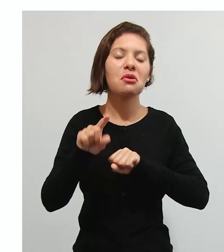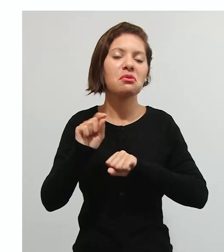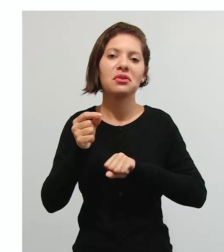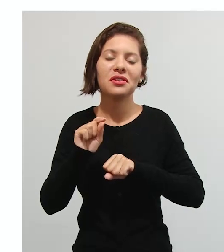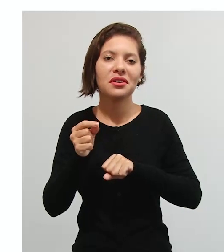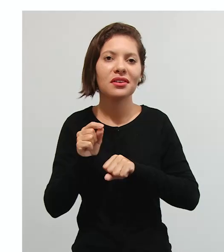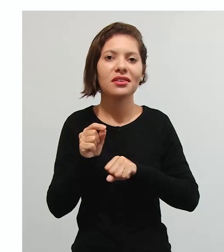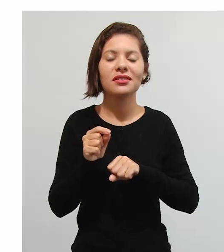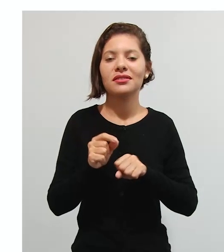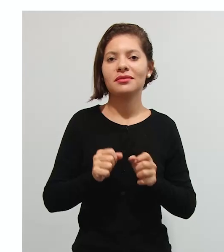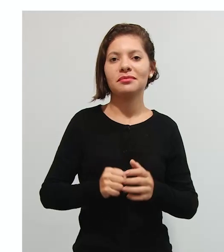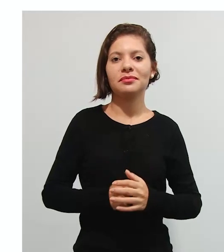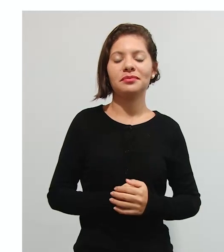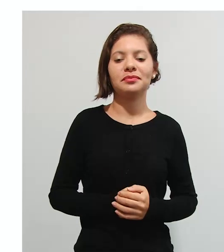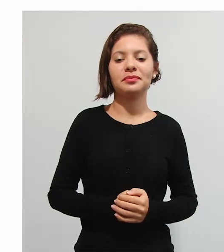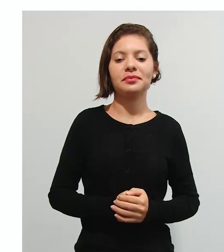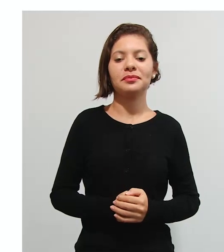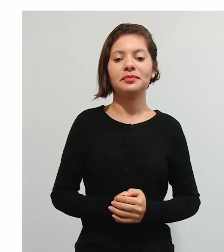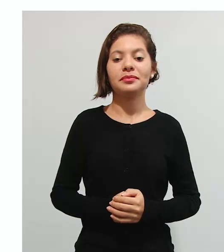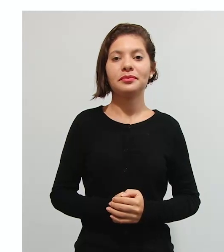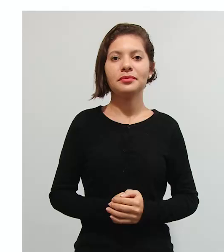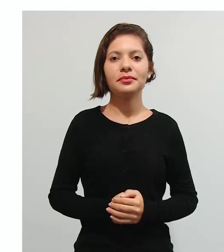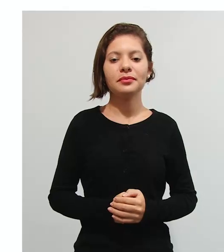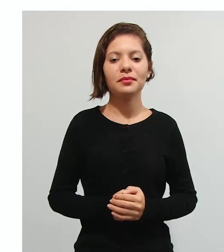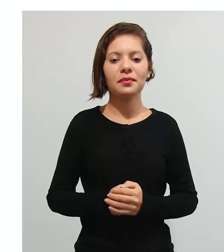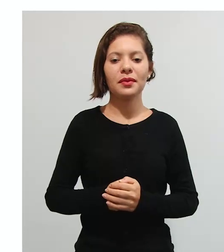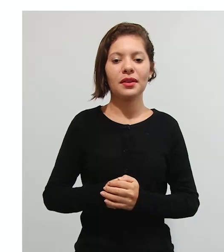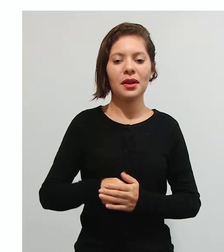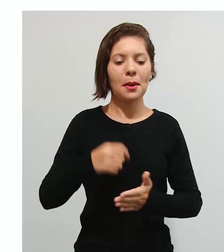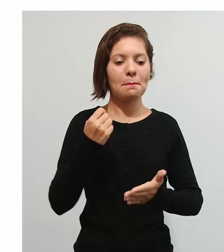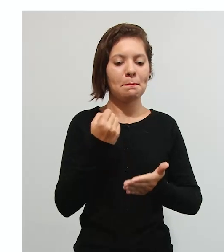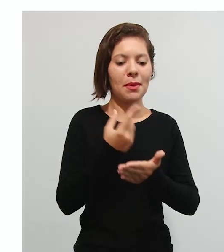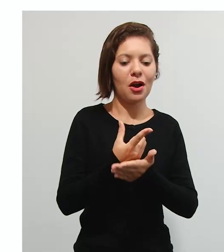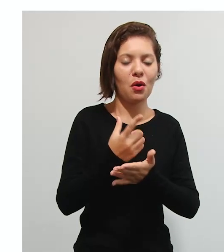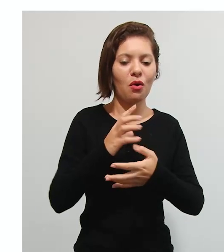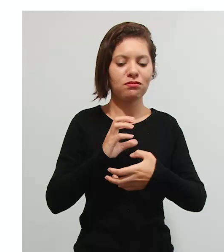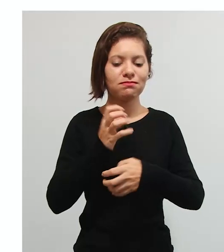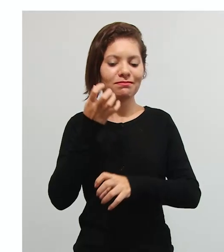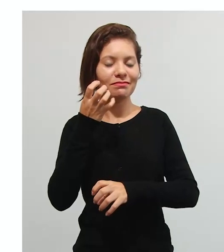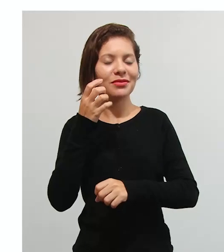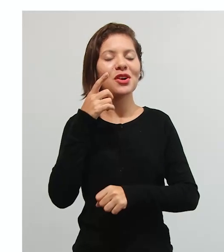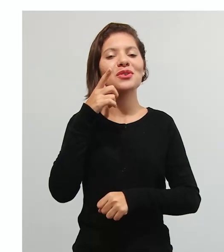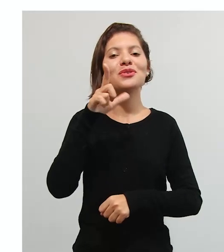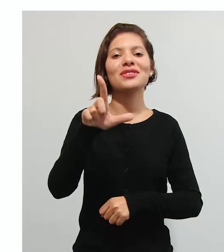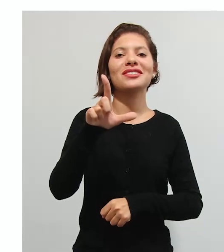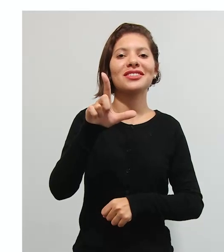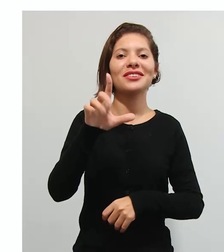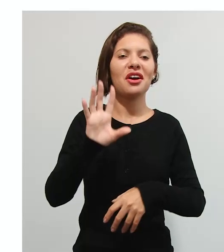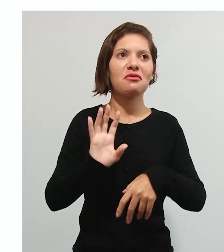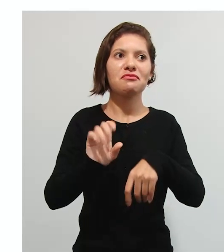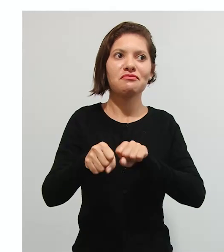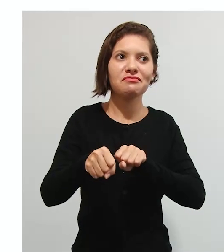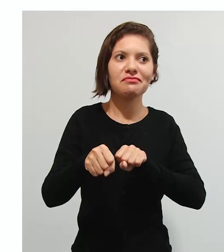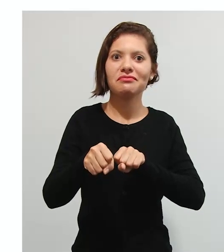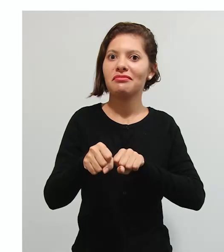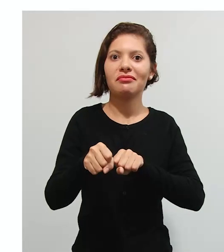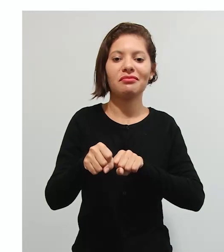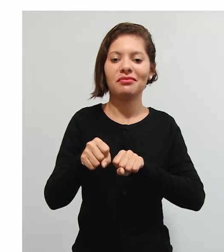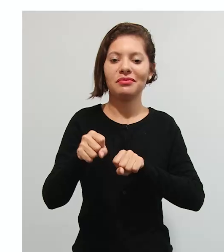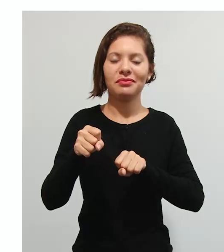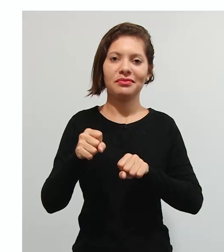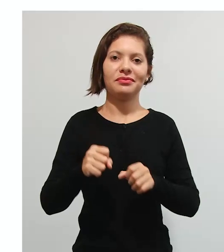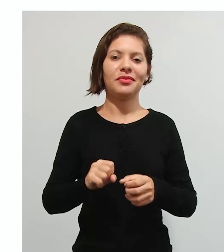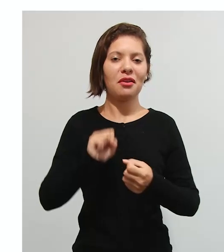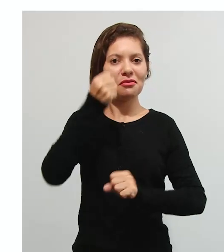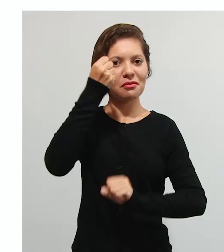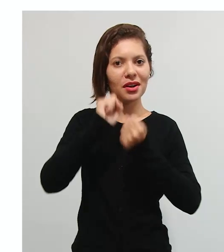é para além, né, não está restrita a você pagou, você pegou o seu diploma, não exatamente uma formação.